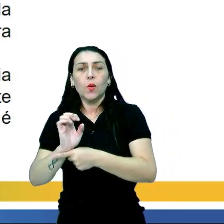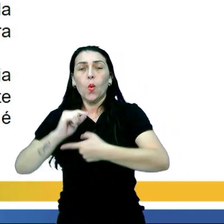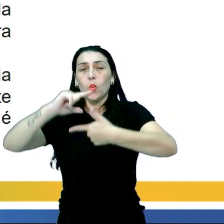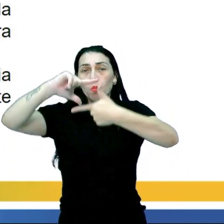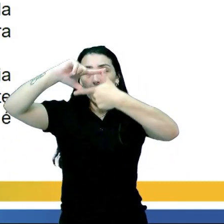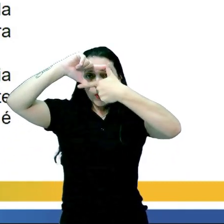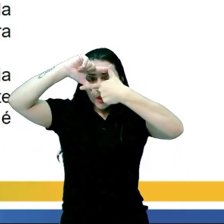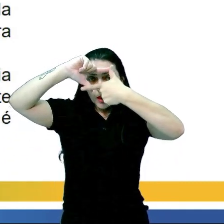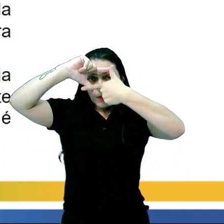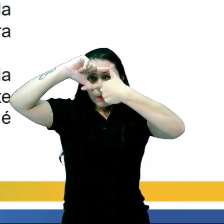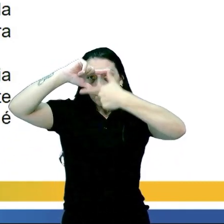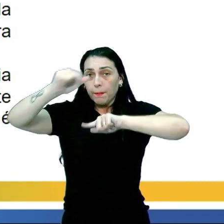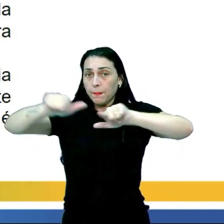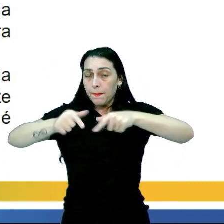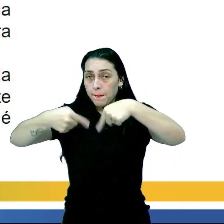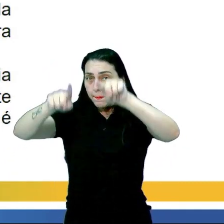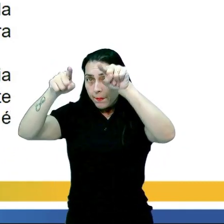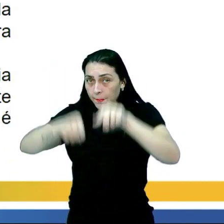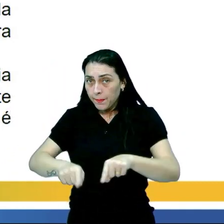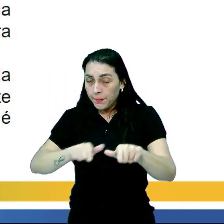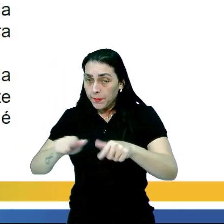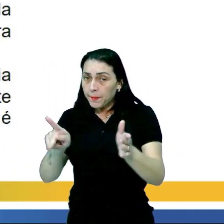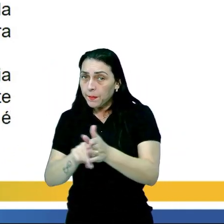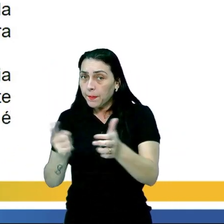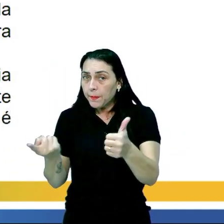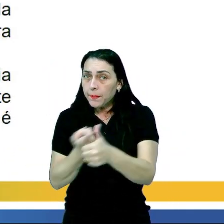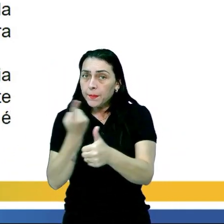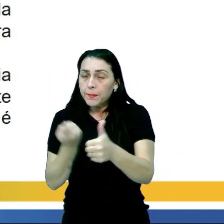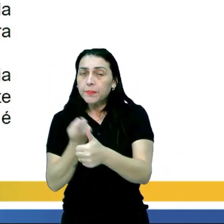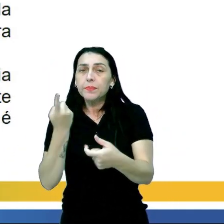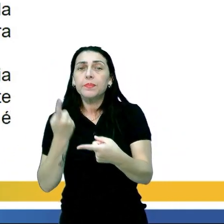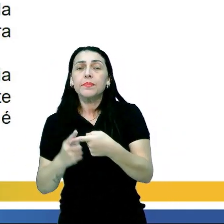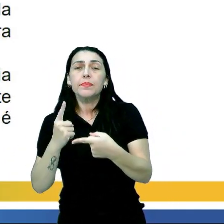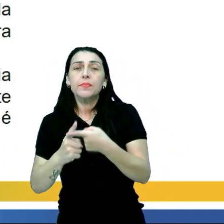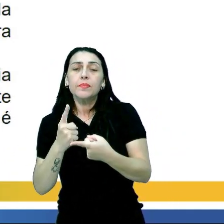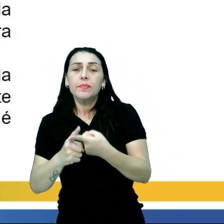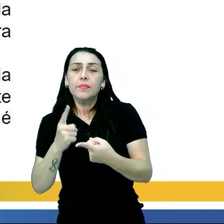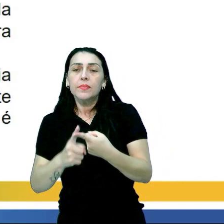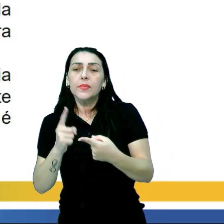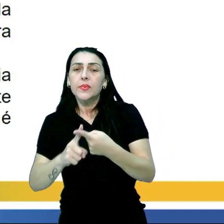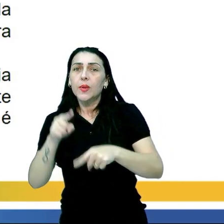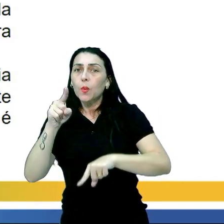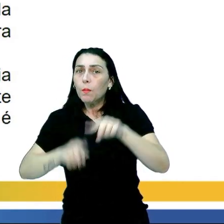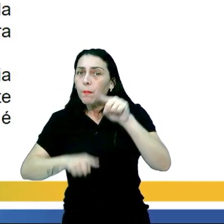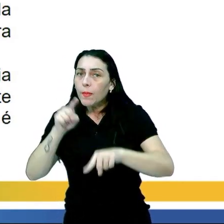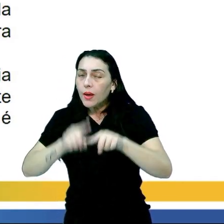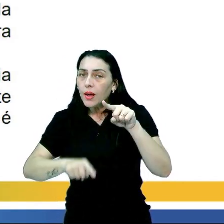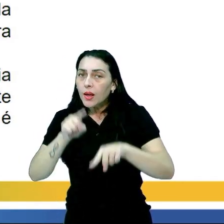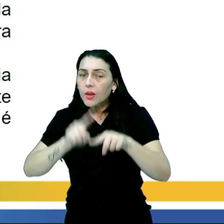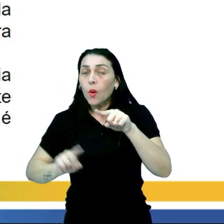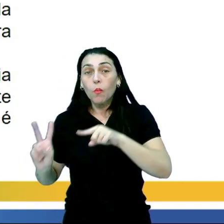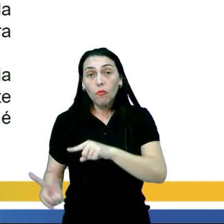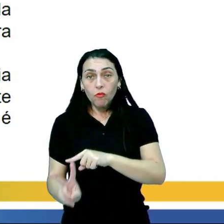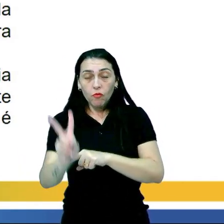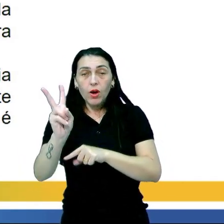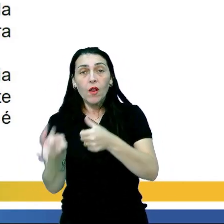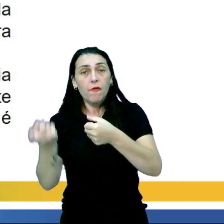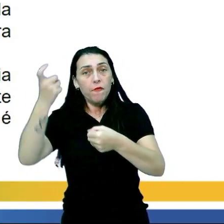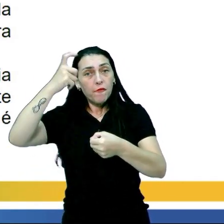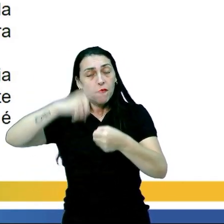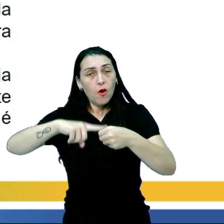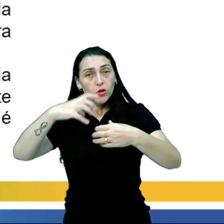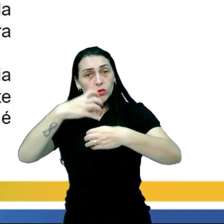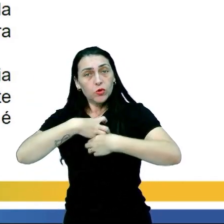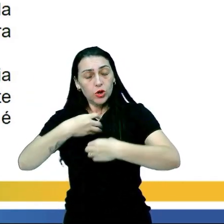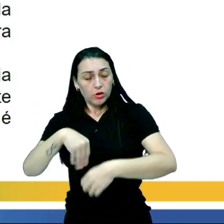alienado no trabalho. Primeiro, porque ele é uma mercadoria, cujo valor retorna na forma